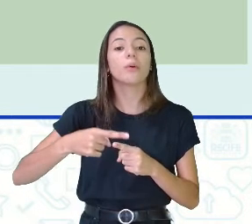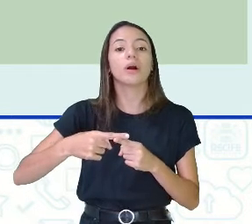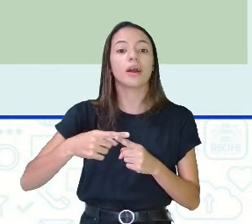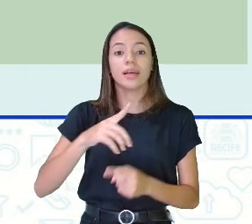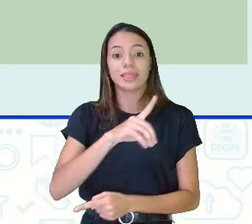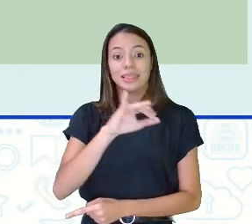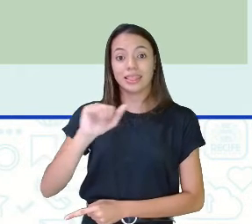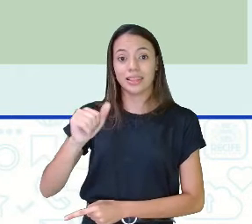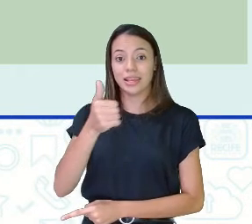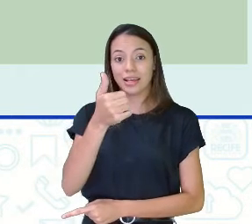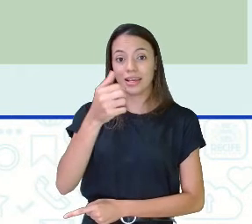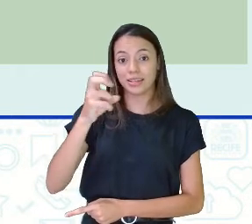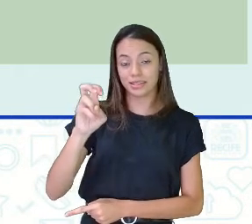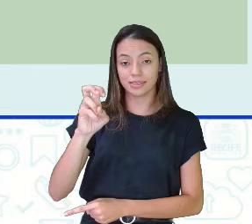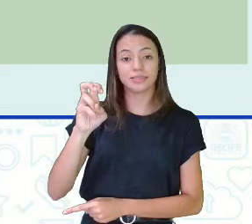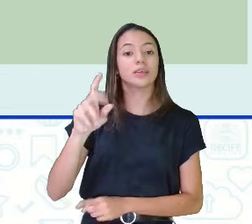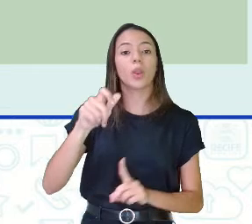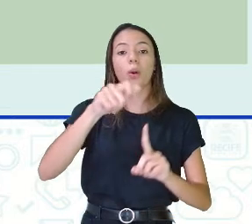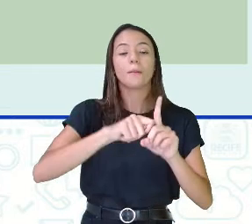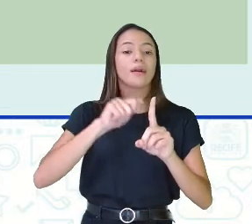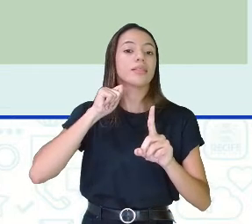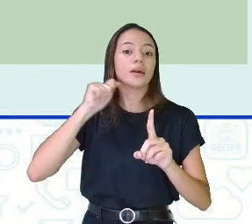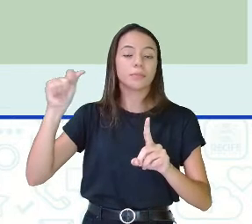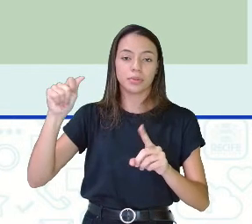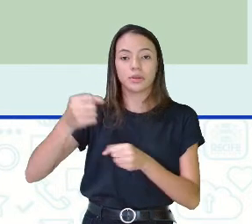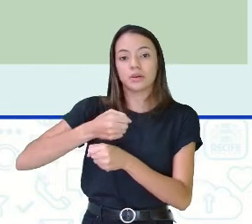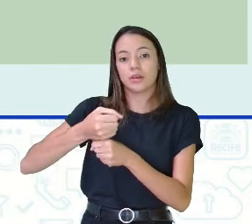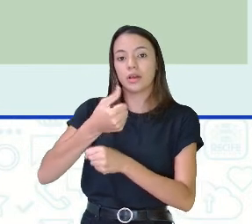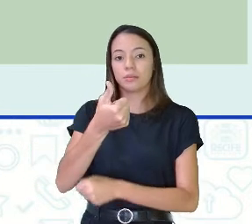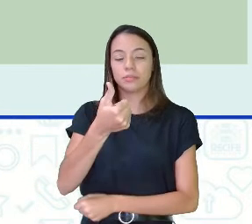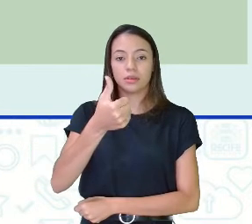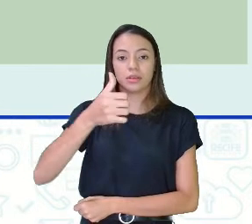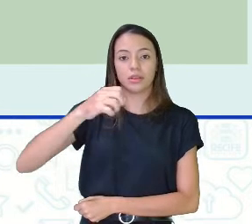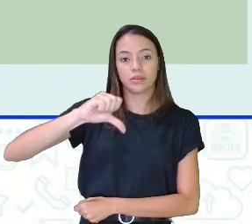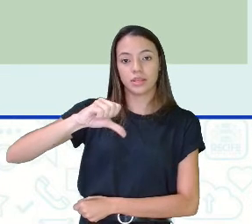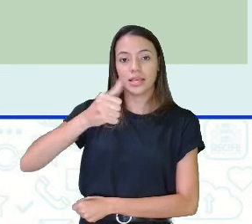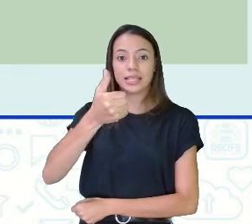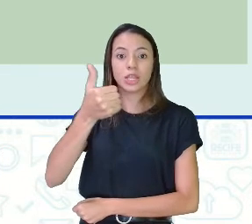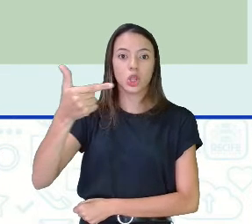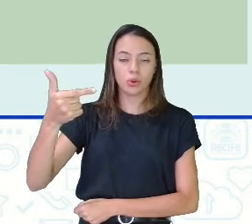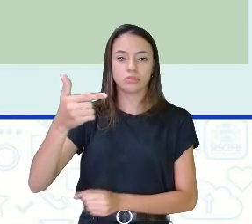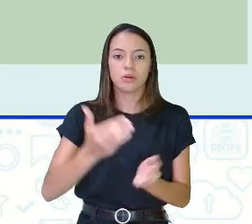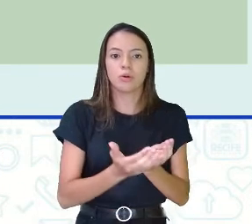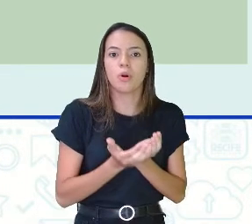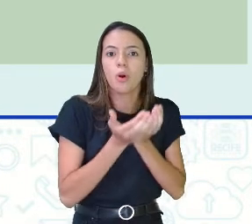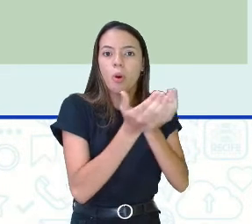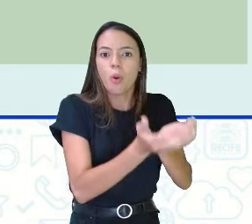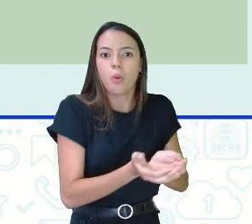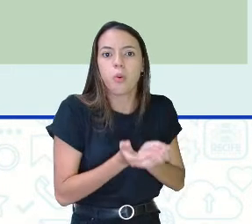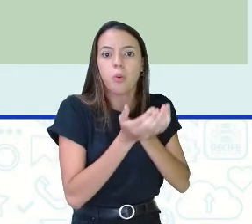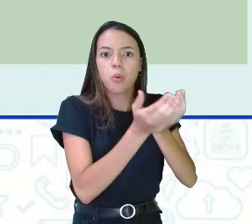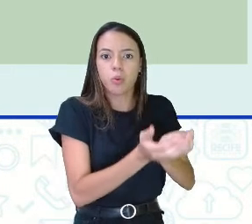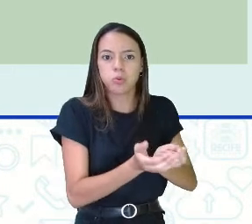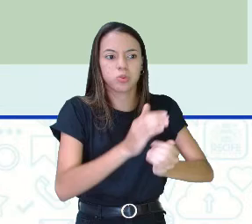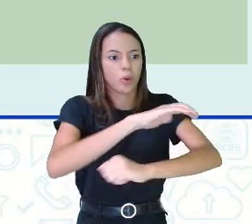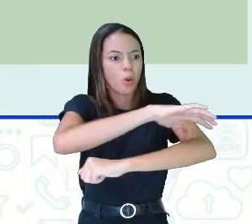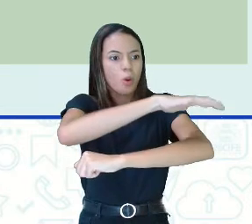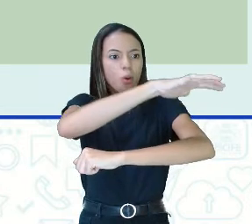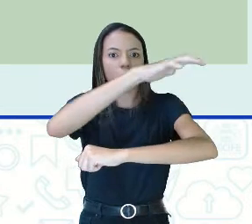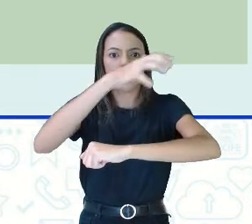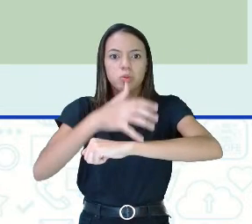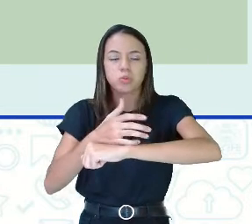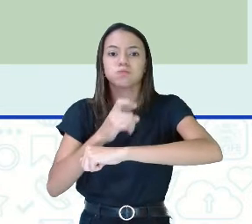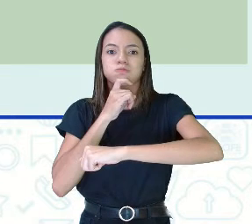abril de 1912, o navio se chocou contra um iceberg e afundou,